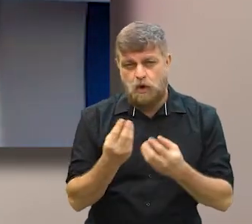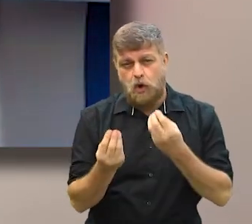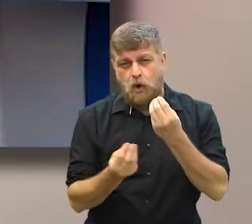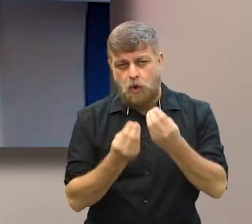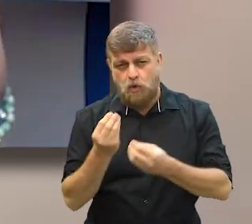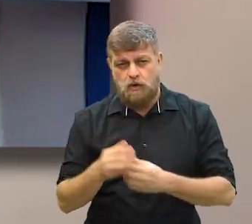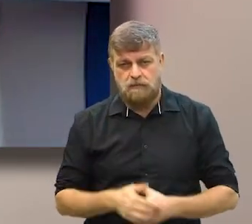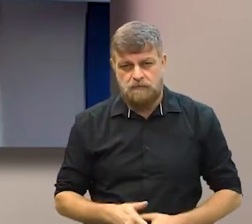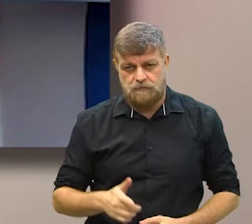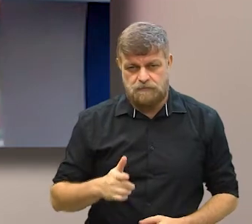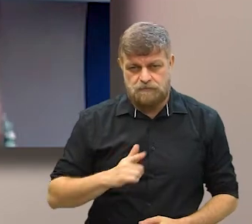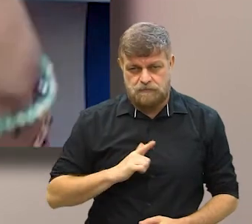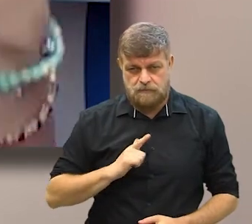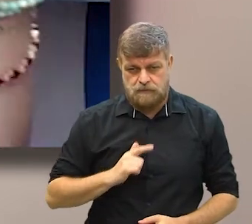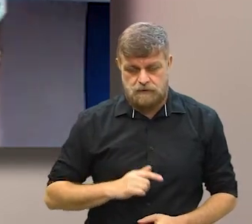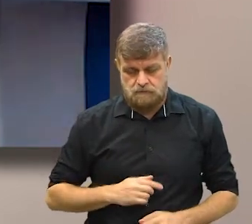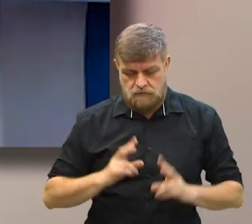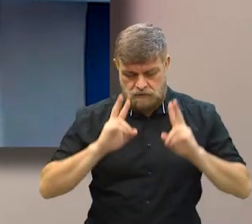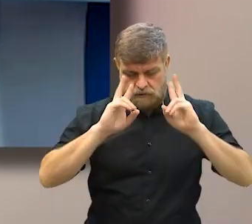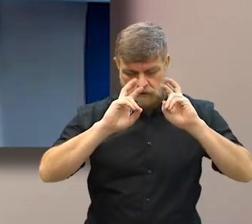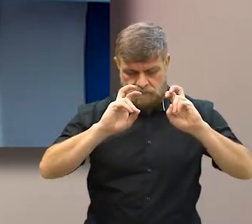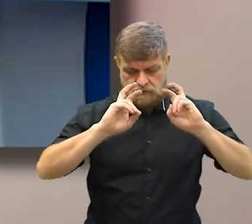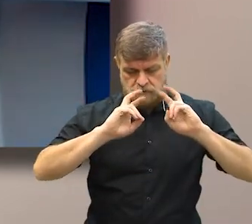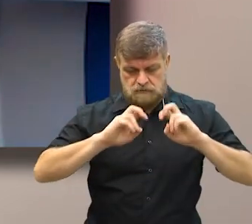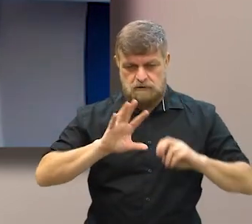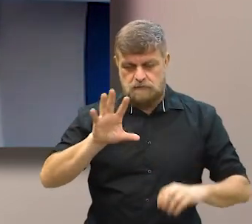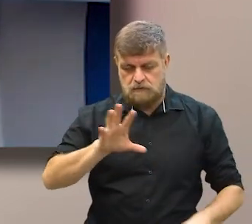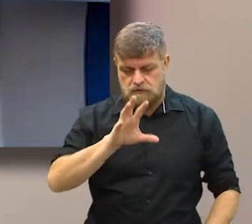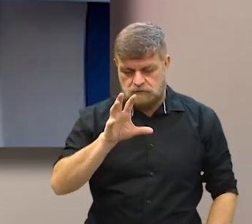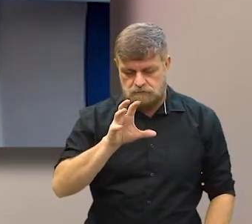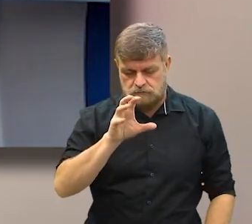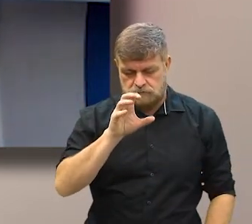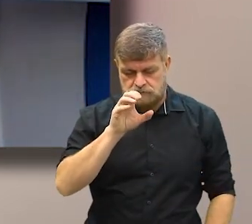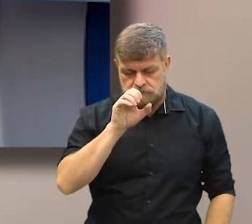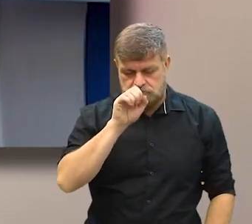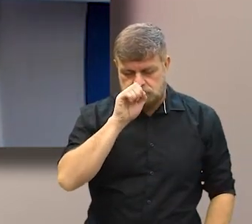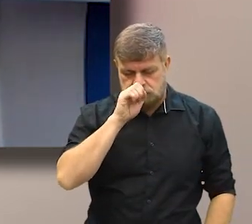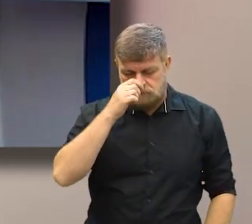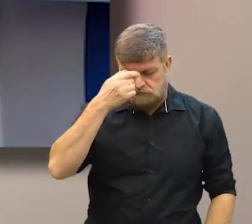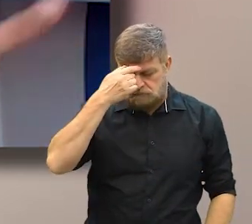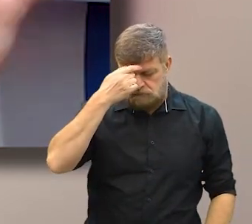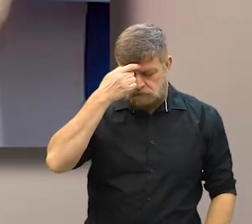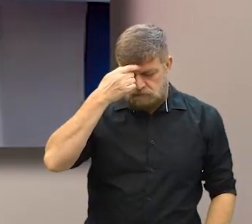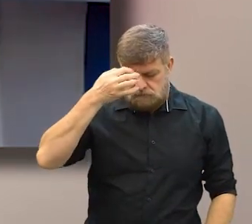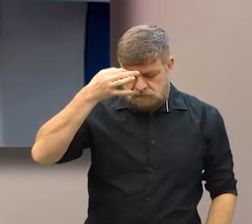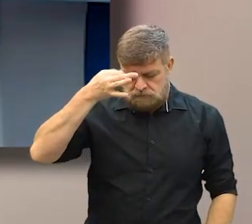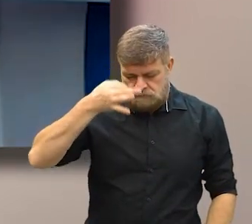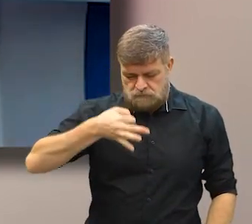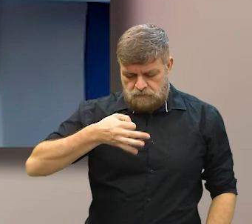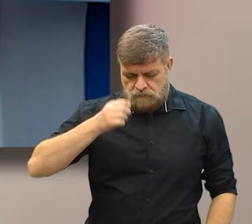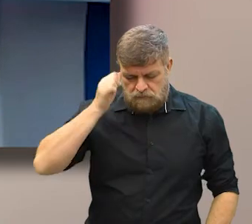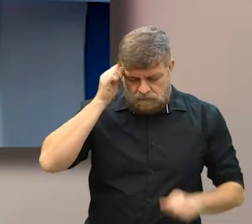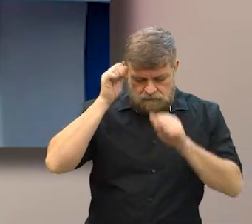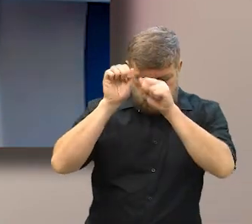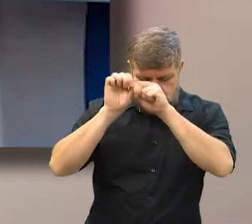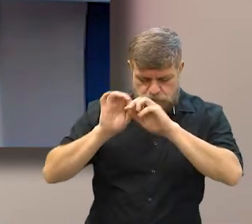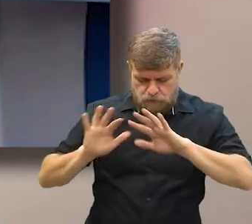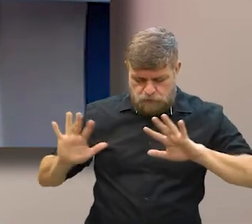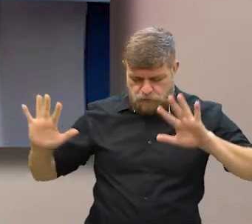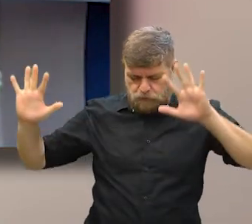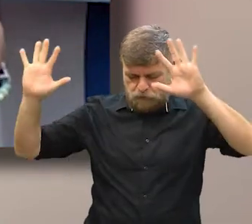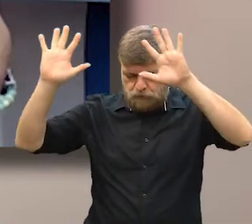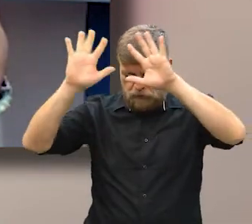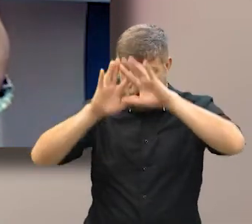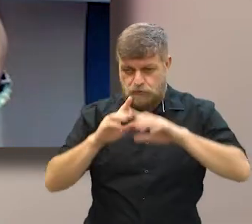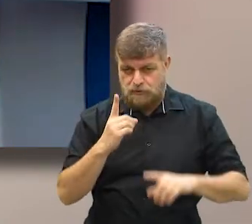faço? Eu vou acompanhando a minha respiração de modo consciente e eu vou imaginando os